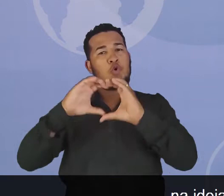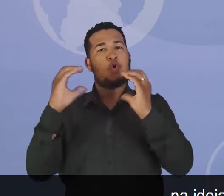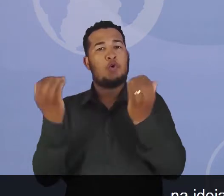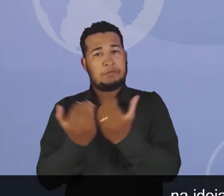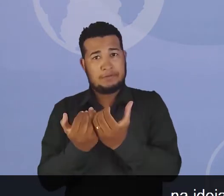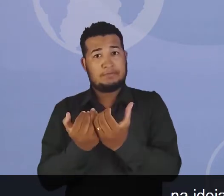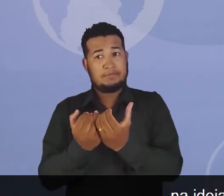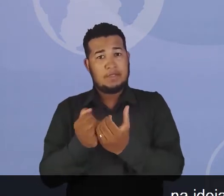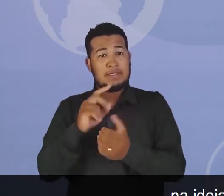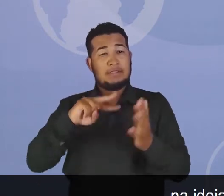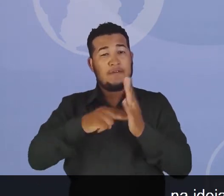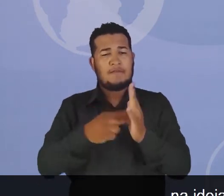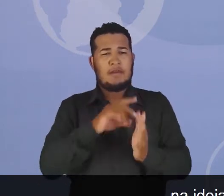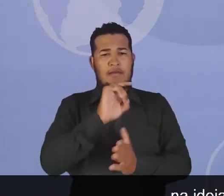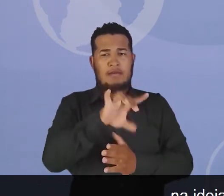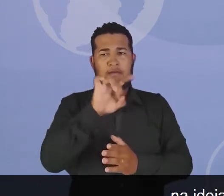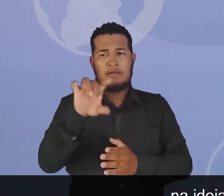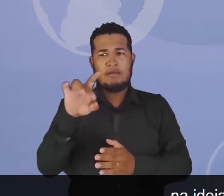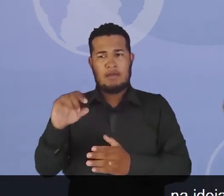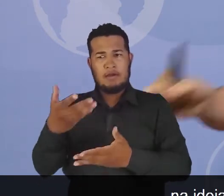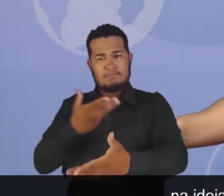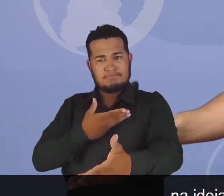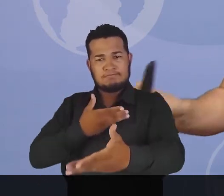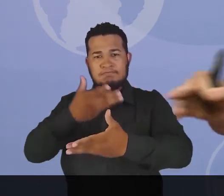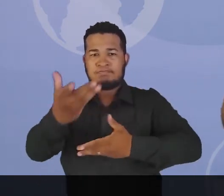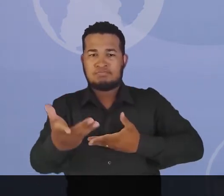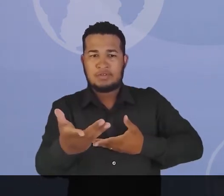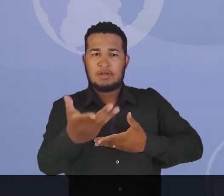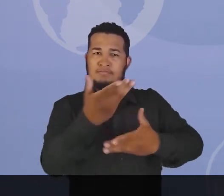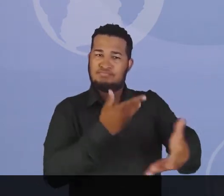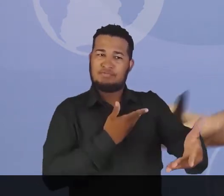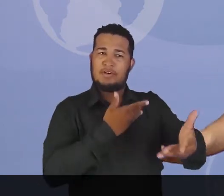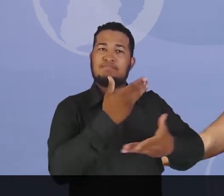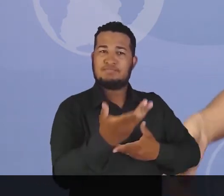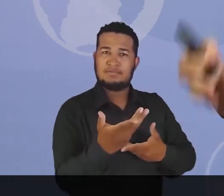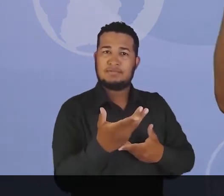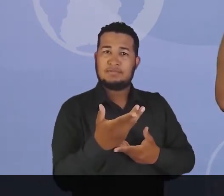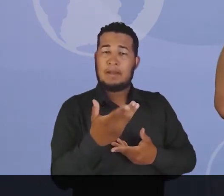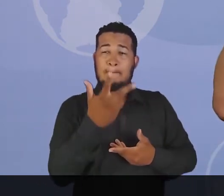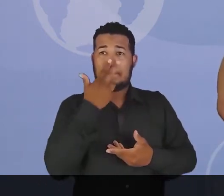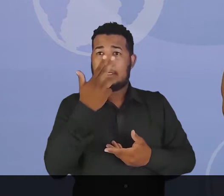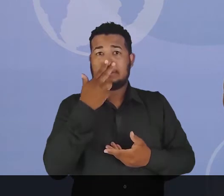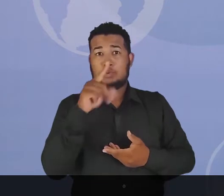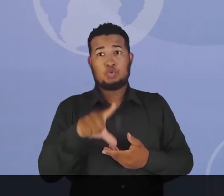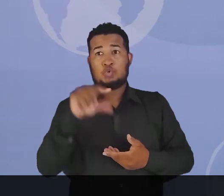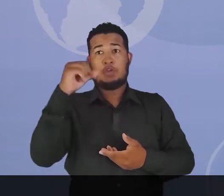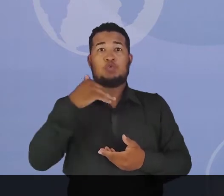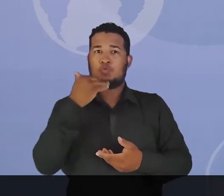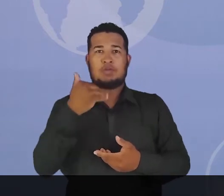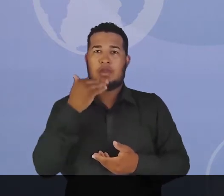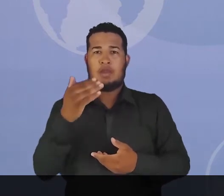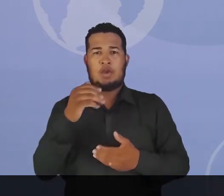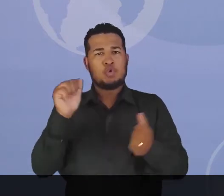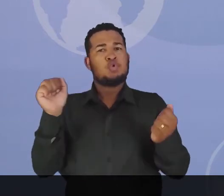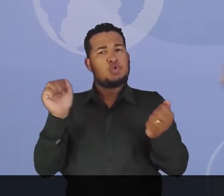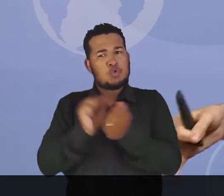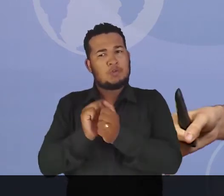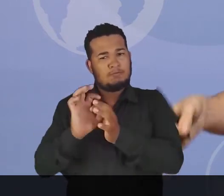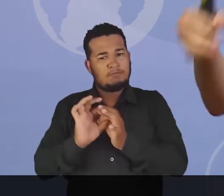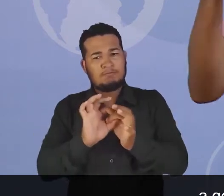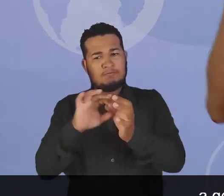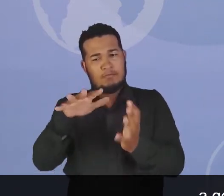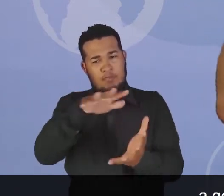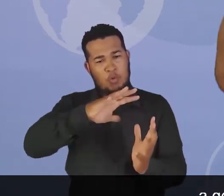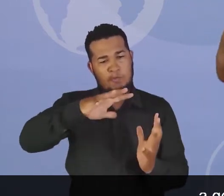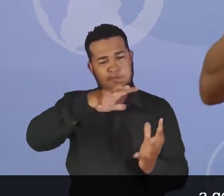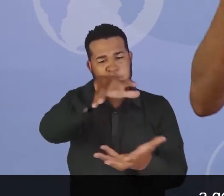um pertence ao outro de maneira indissolúvel. A gente não tem escolha. A gente nasceu junto, lançado num mesmo